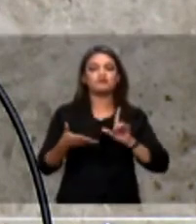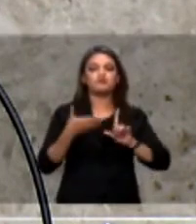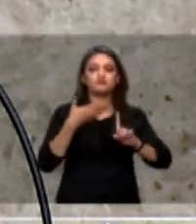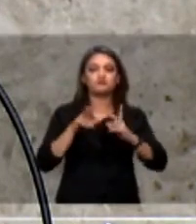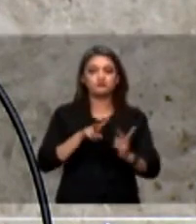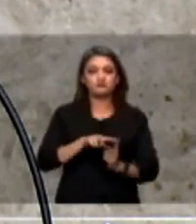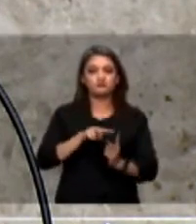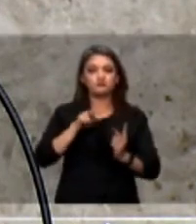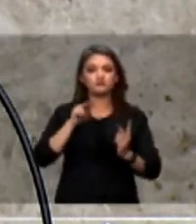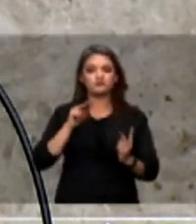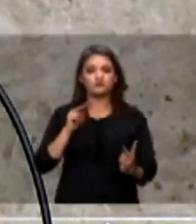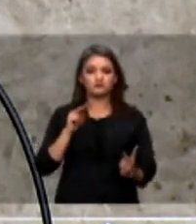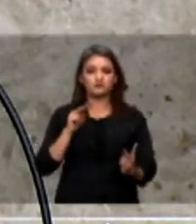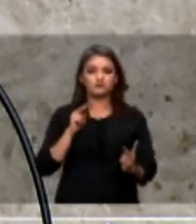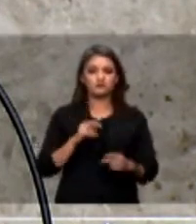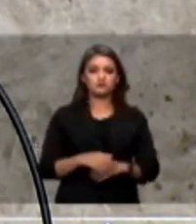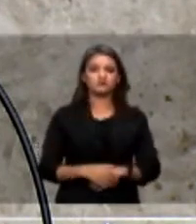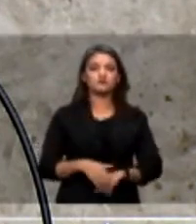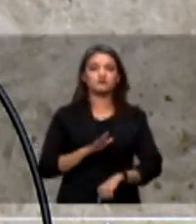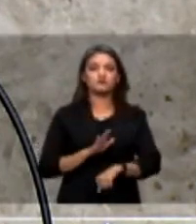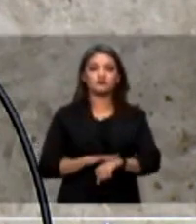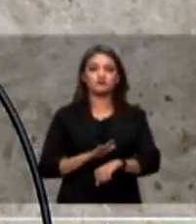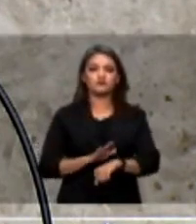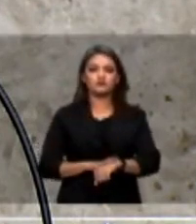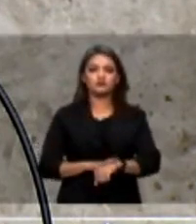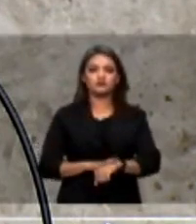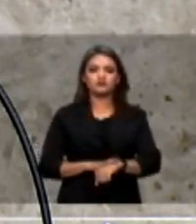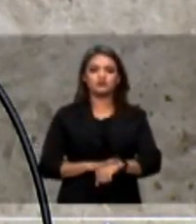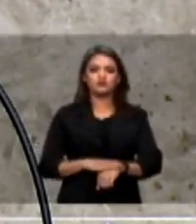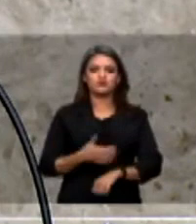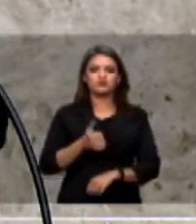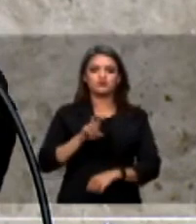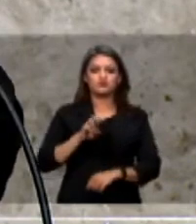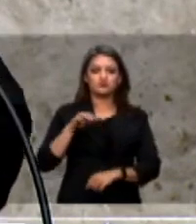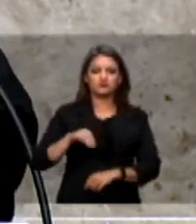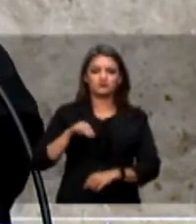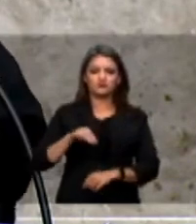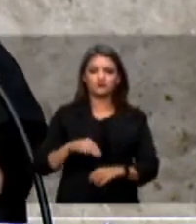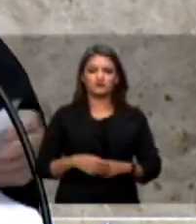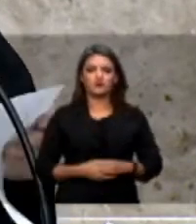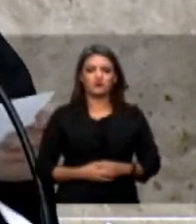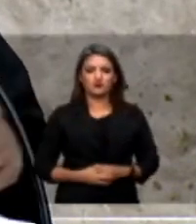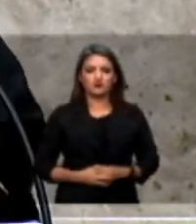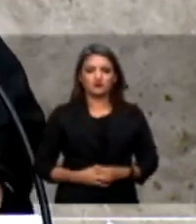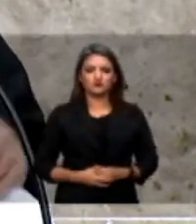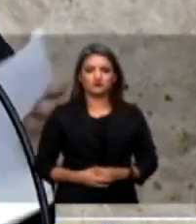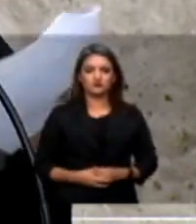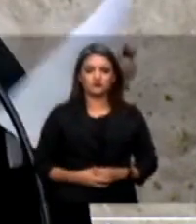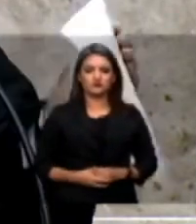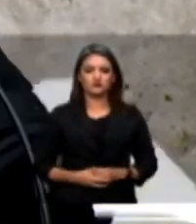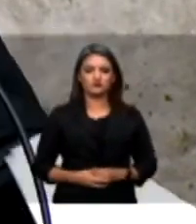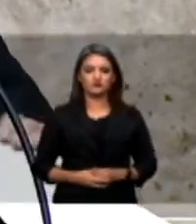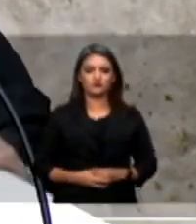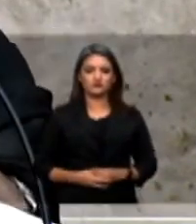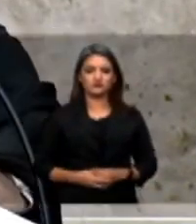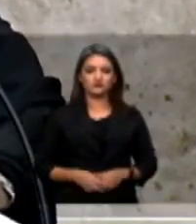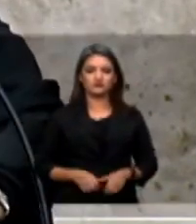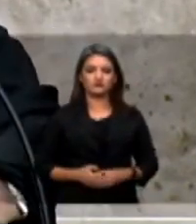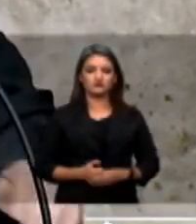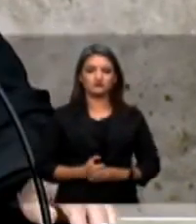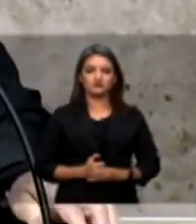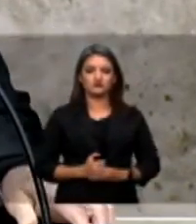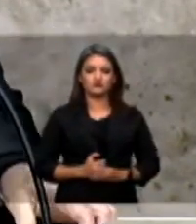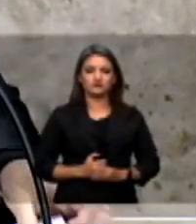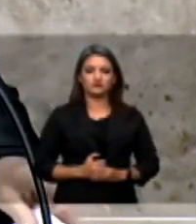conferência durante o tempo regimental de 15 anos E aí